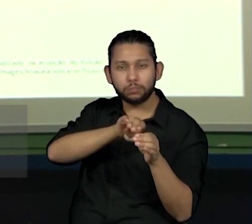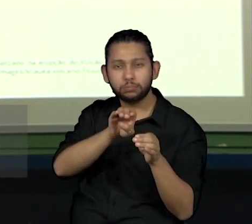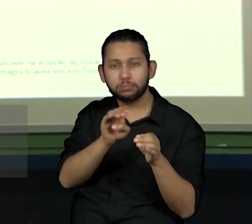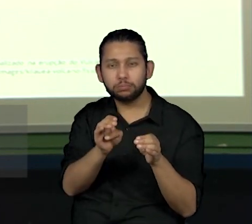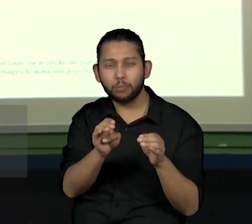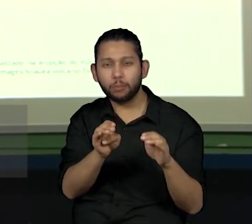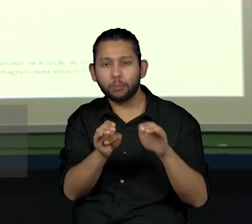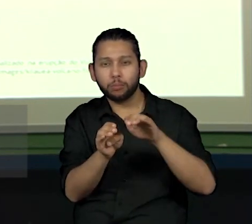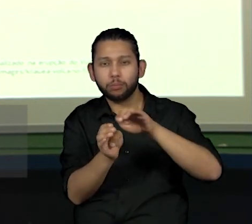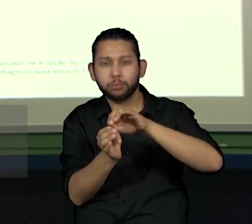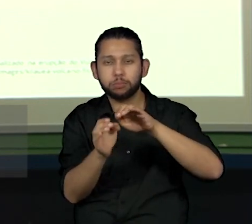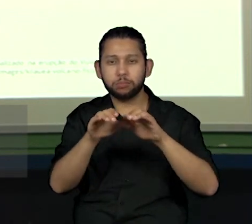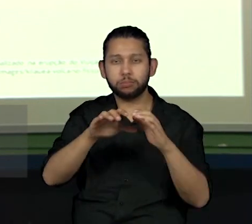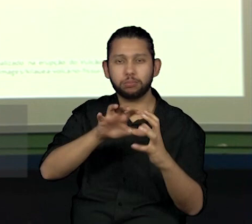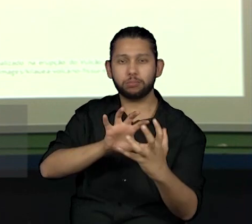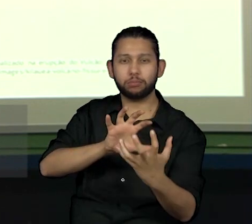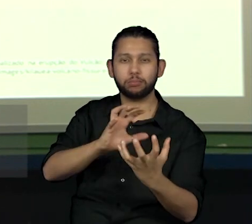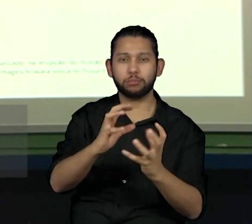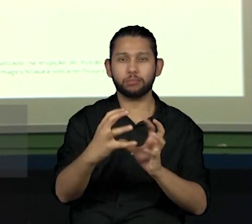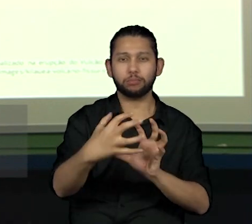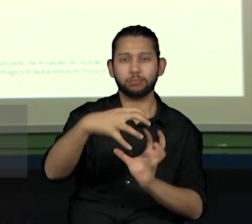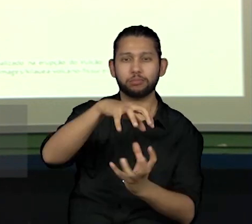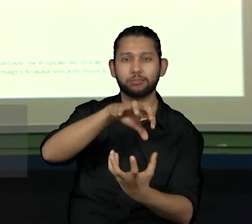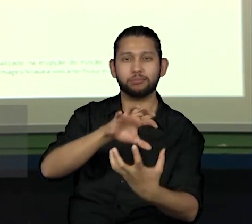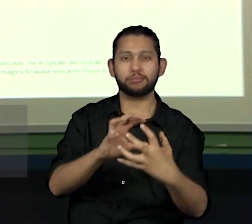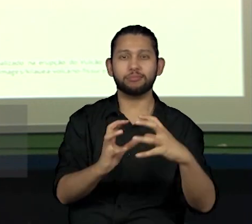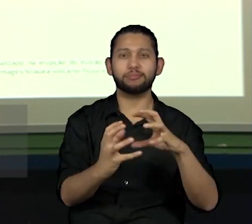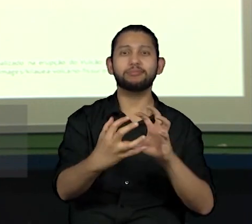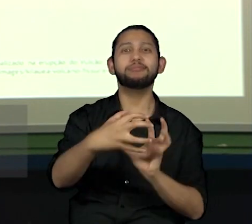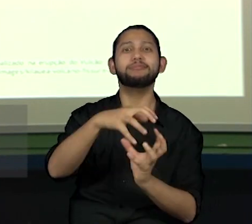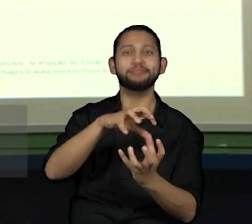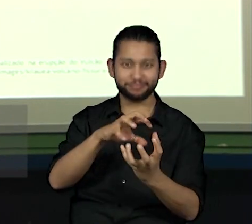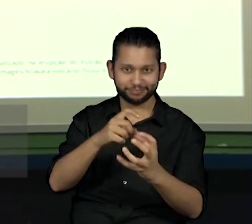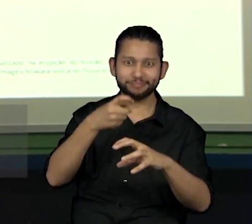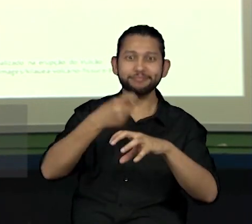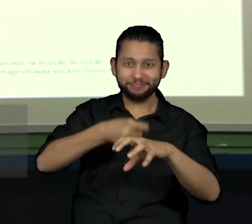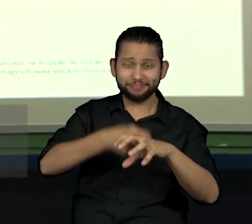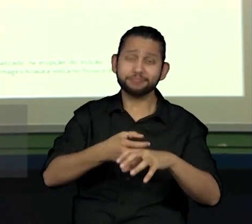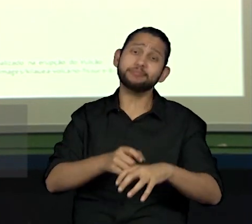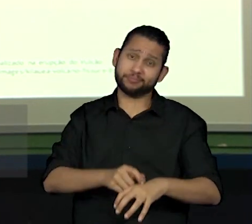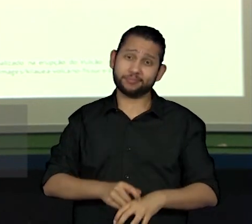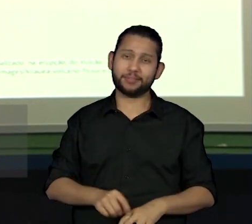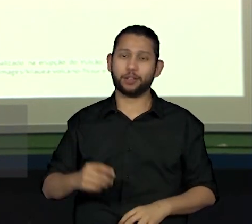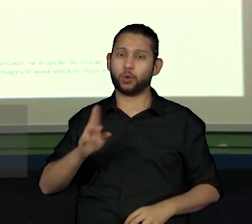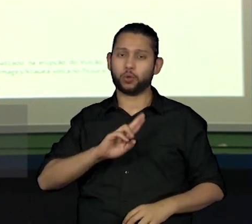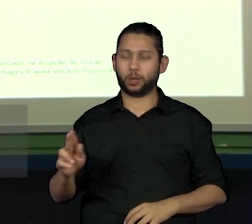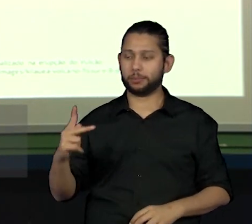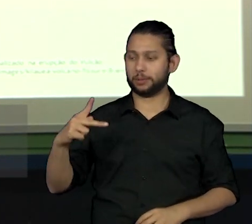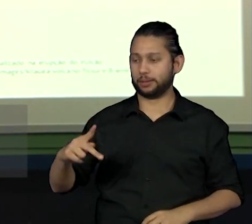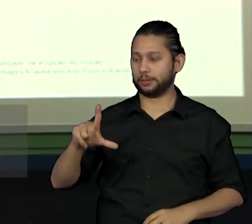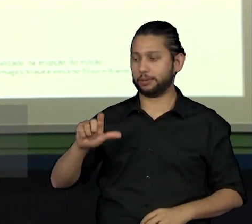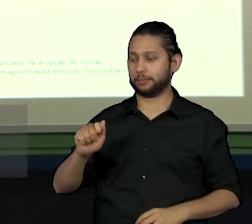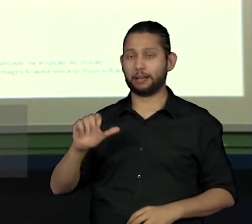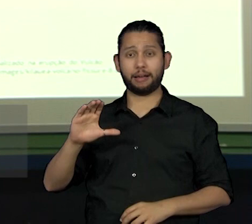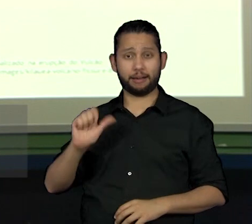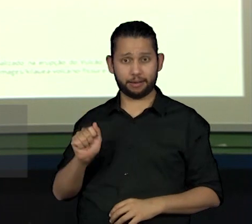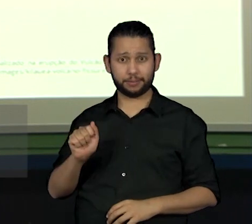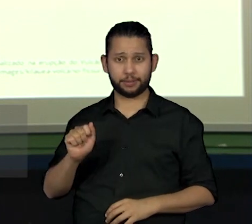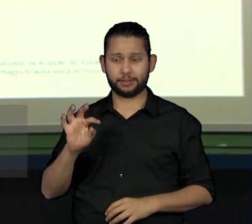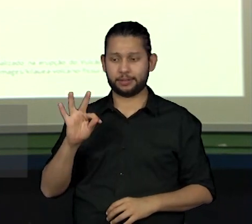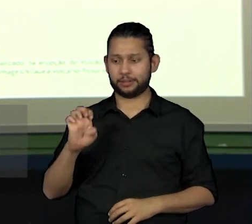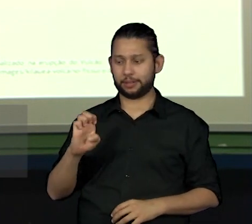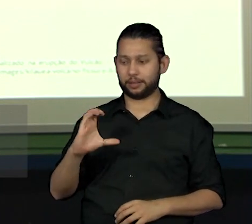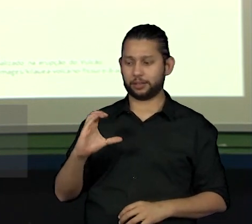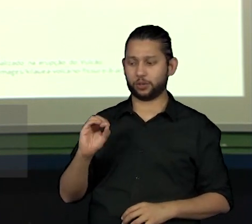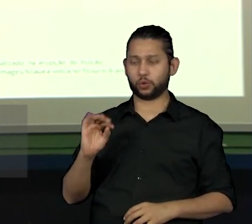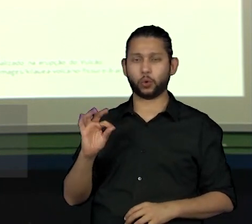tema 2 da apostila. E entre essas placas tectônicas estão por cima do